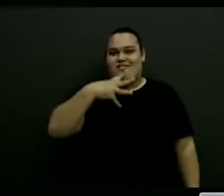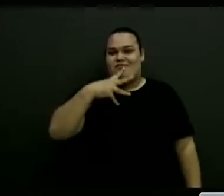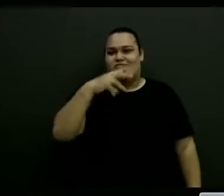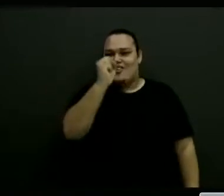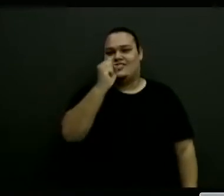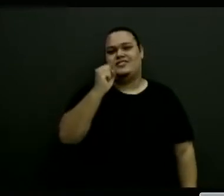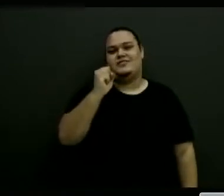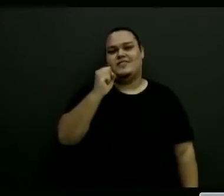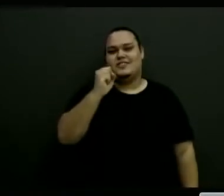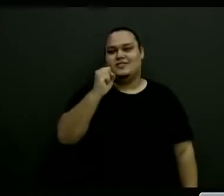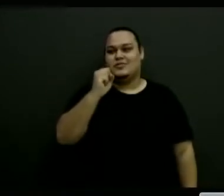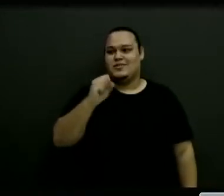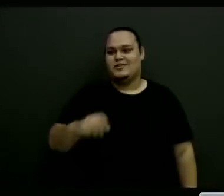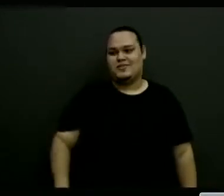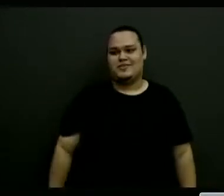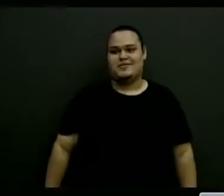Significa intrepidez.